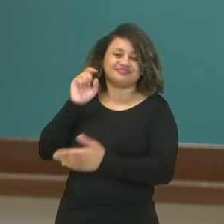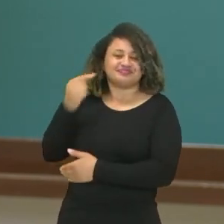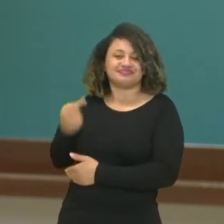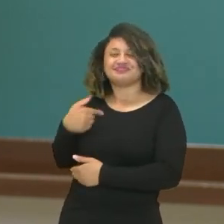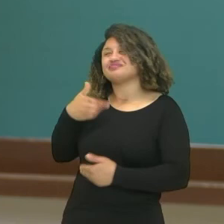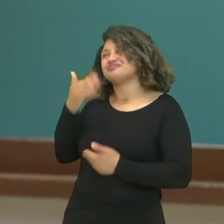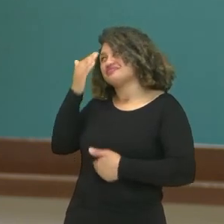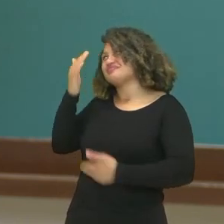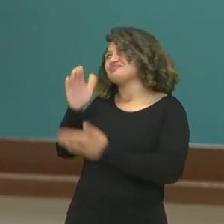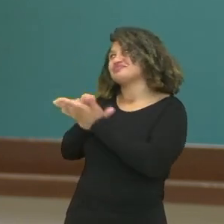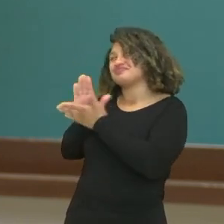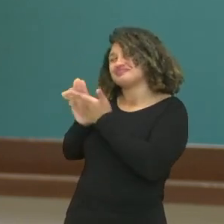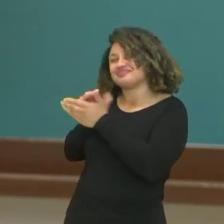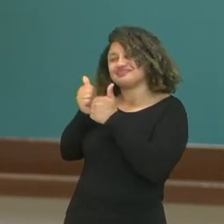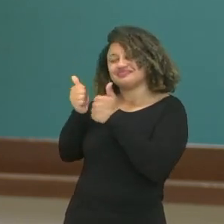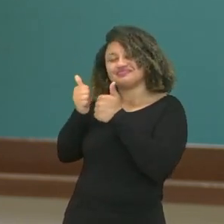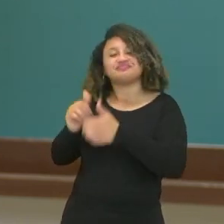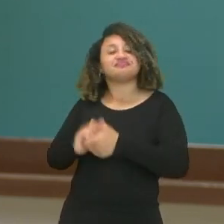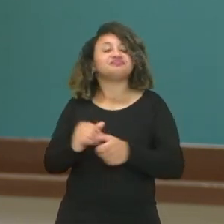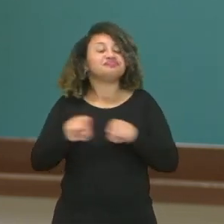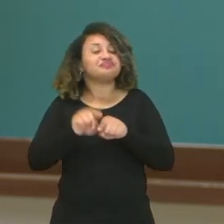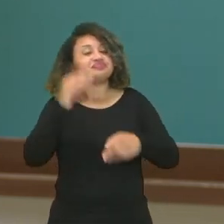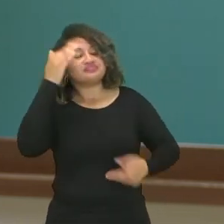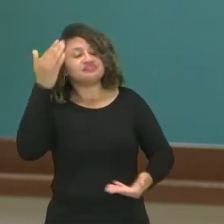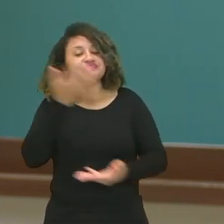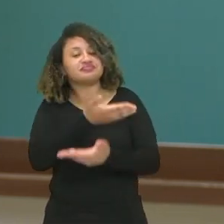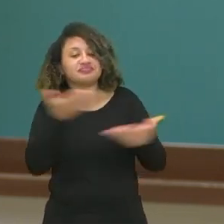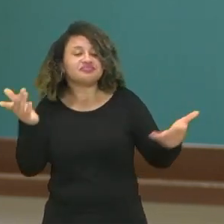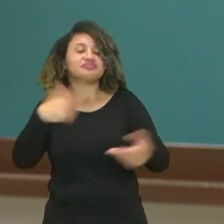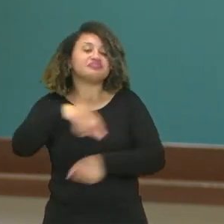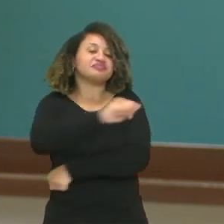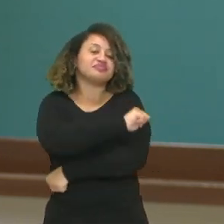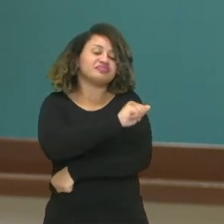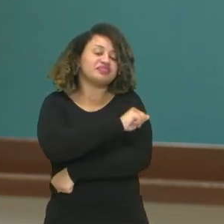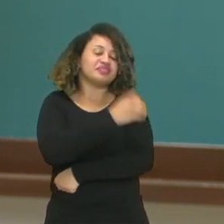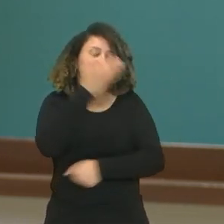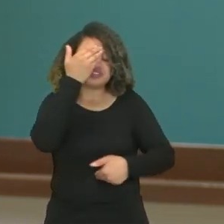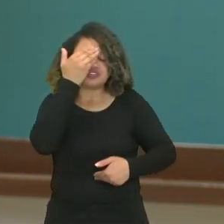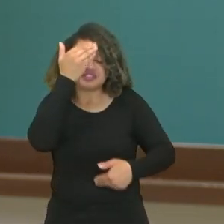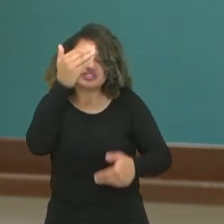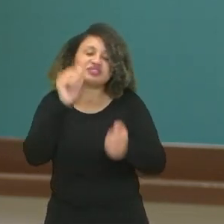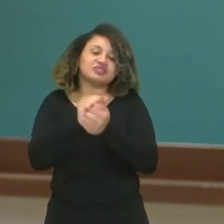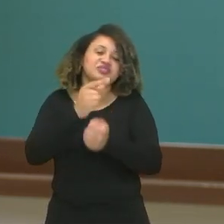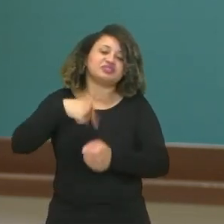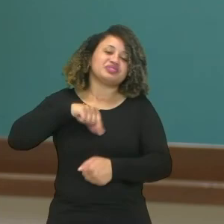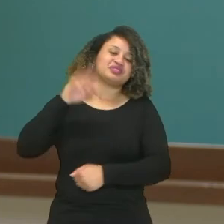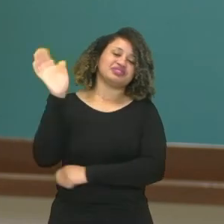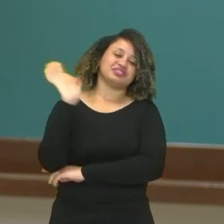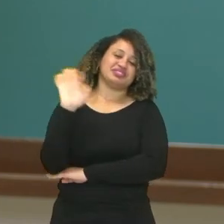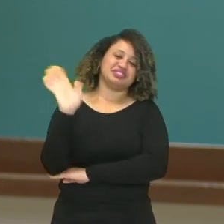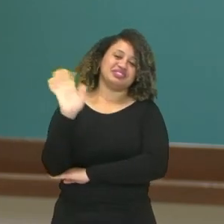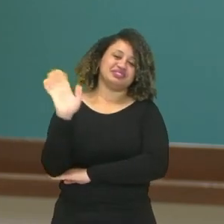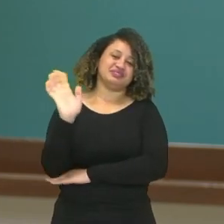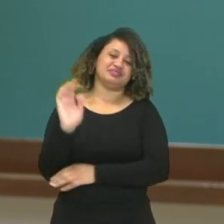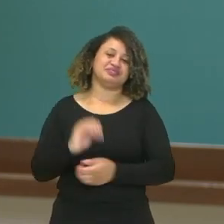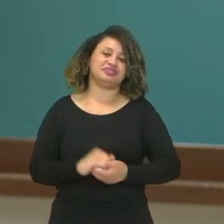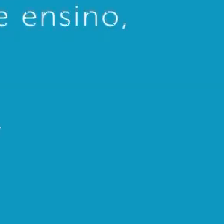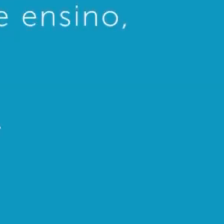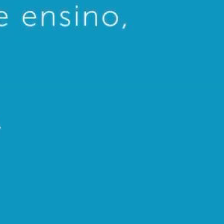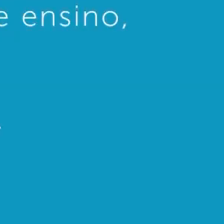muito obrigada. Agradeço vocês, estudantes, professores, muito obrigada e até a próxima. Tchau, tchau.